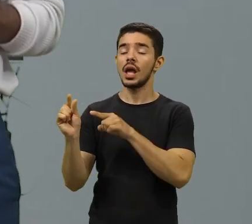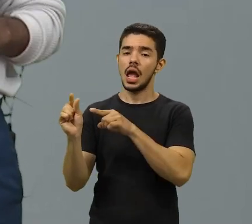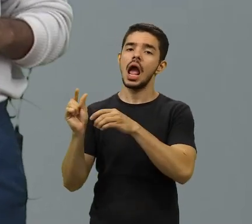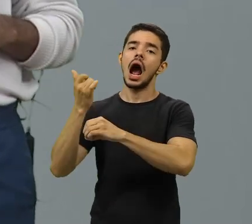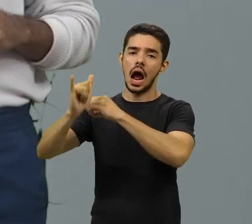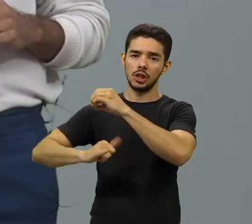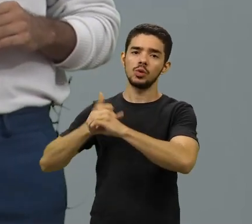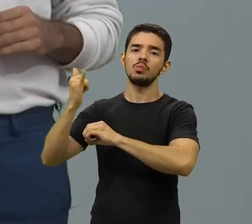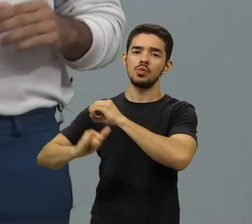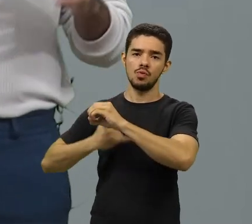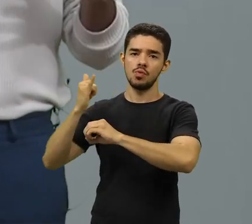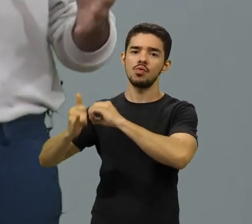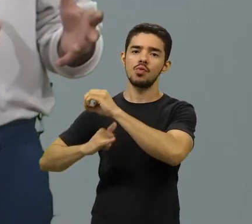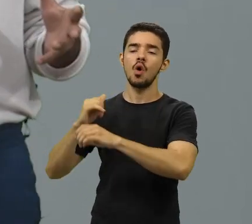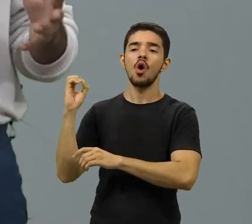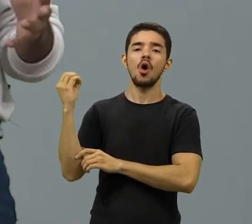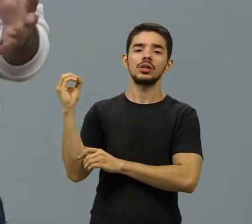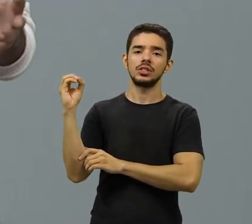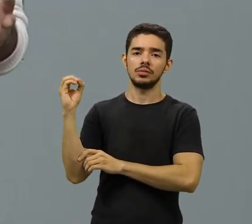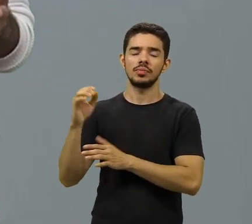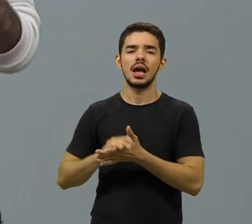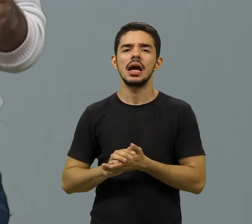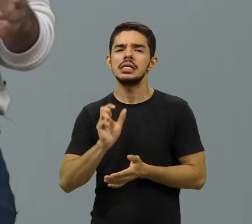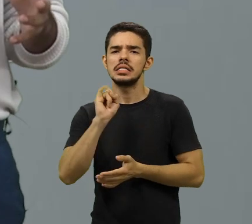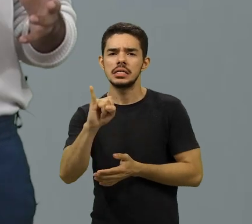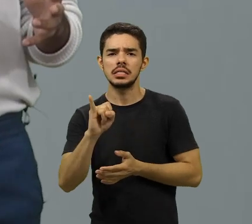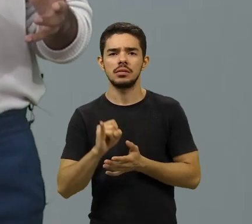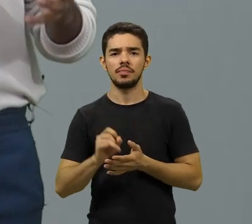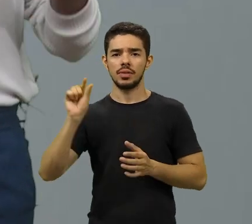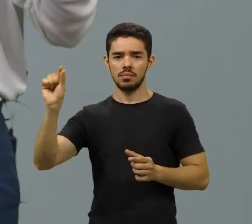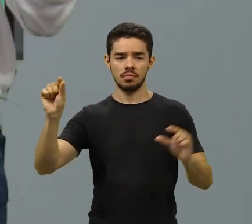um átomo de oxigênio. Agora,